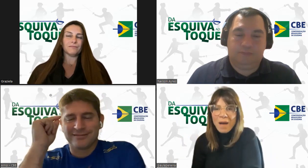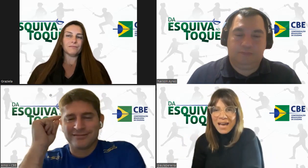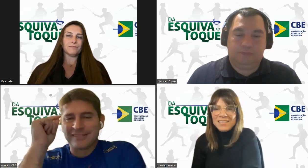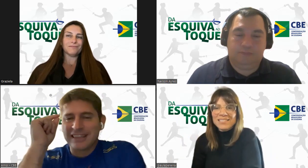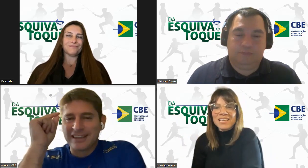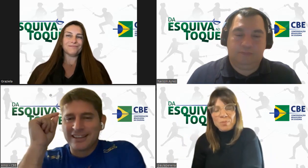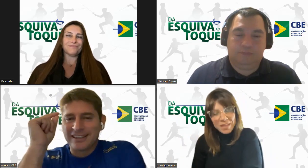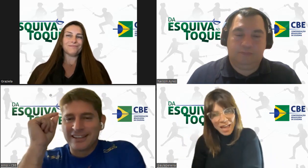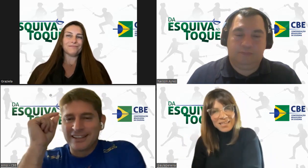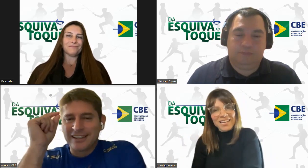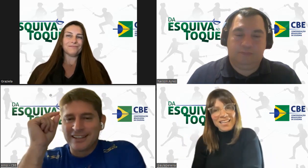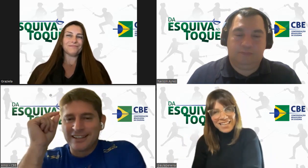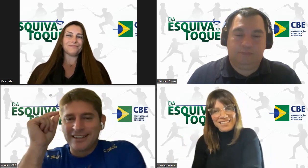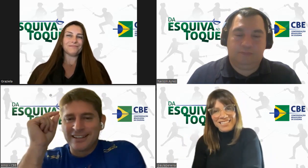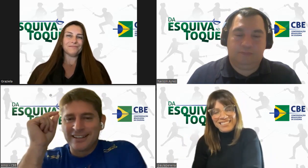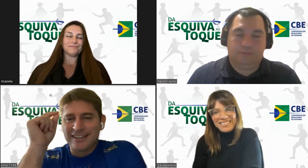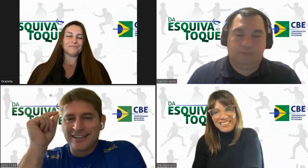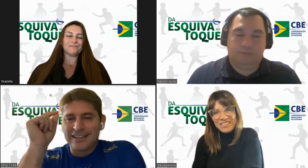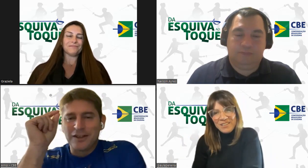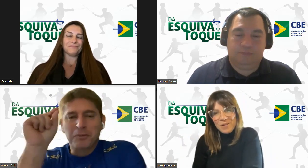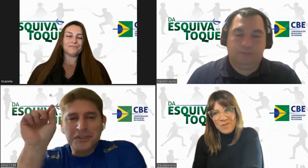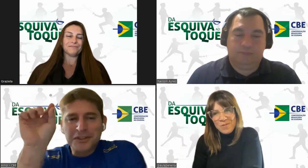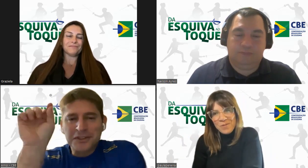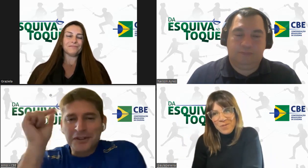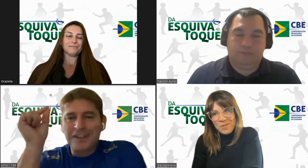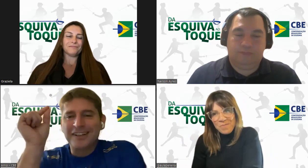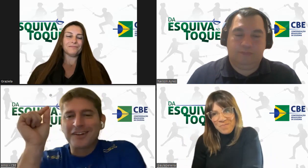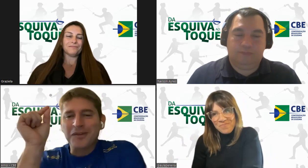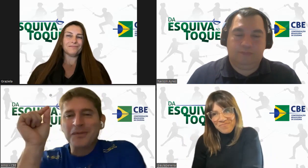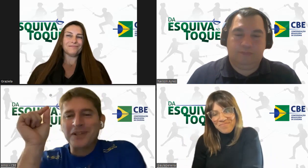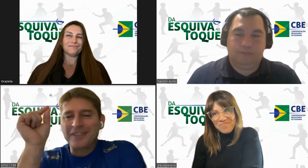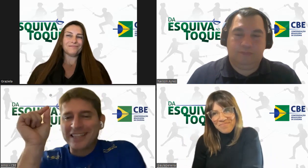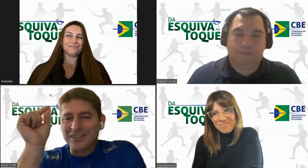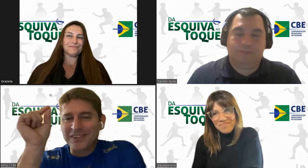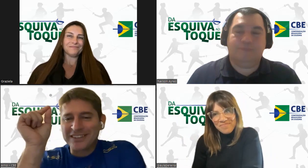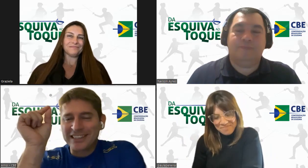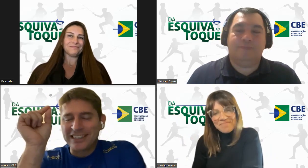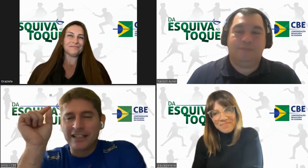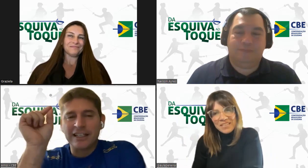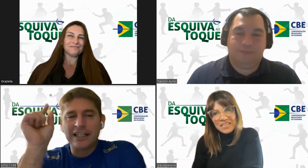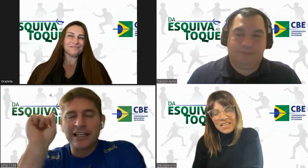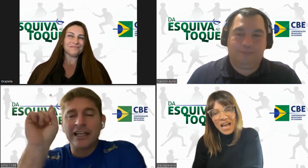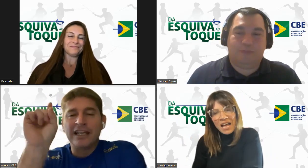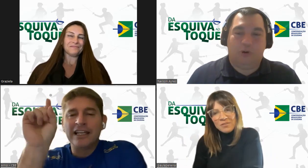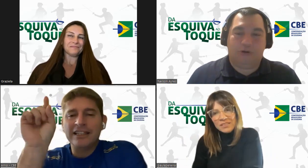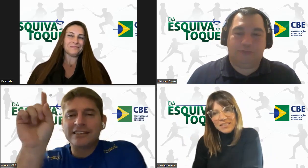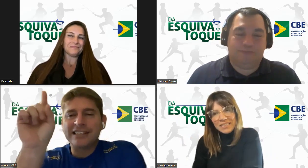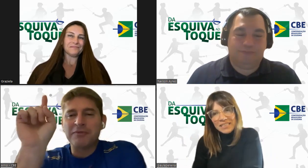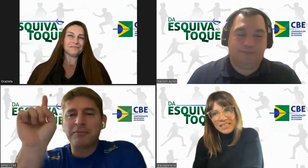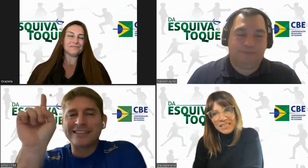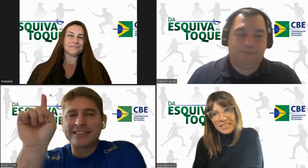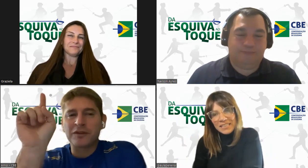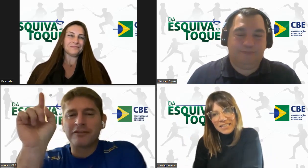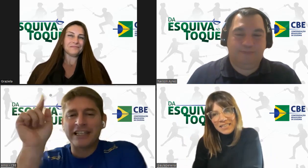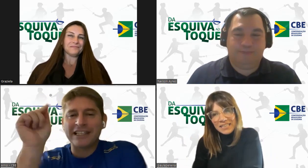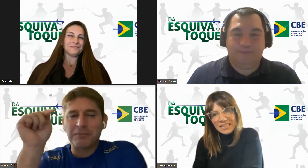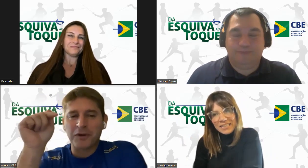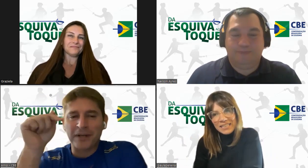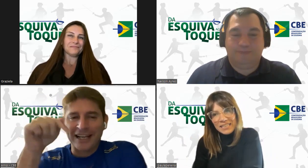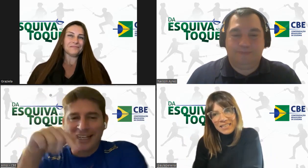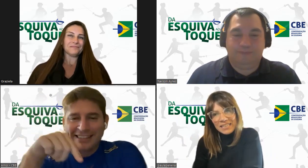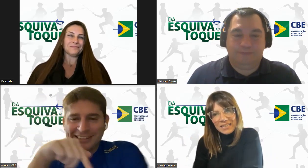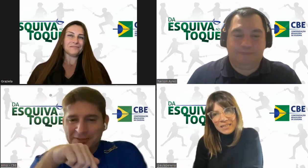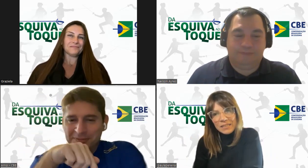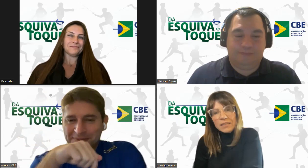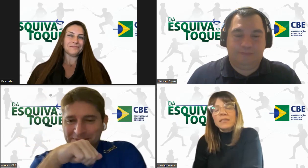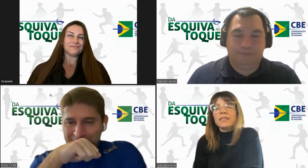um pais Equipe técnica e atleta possa só complementar uma coisinha Claro e se a pressão vem